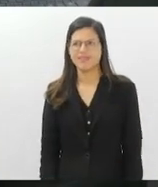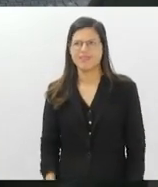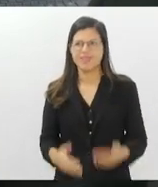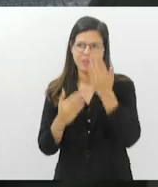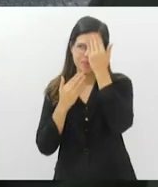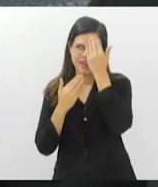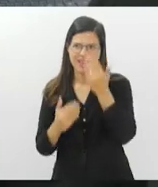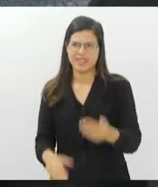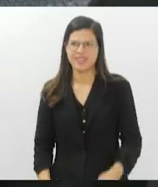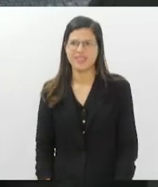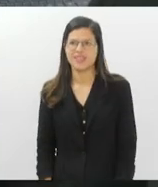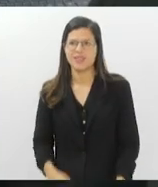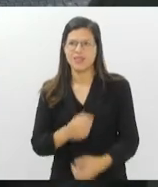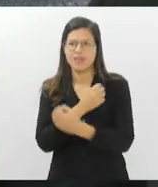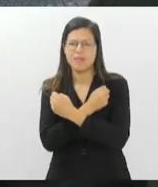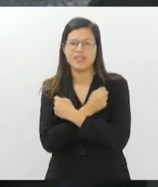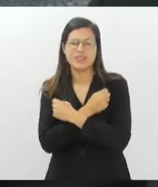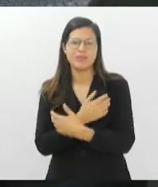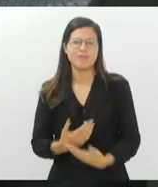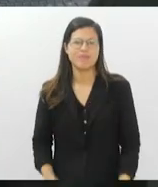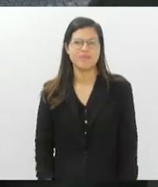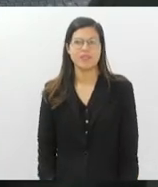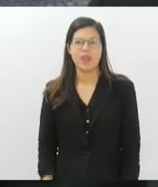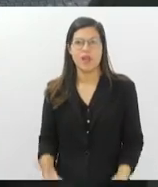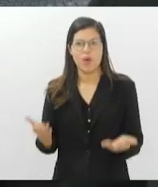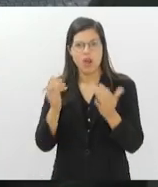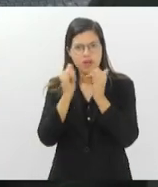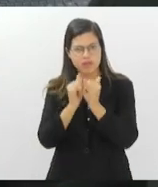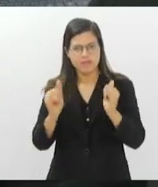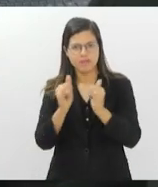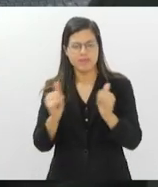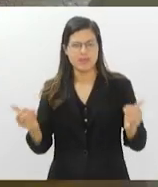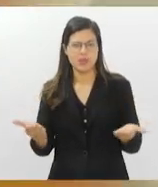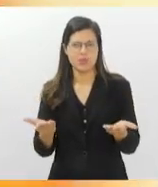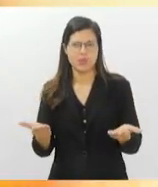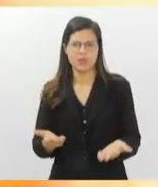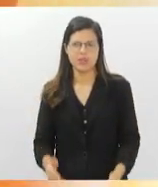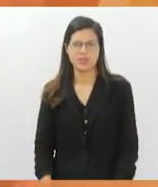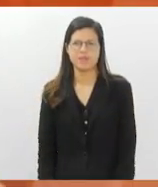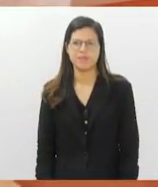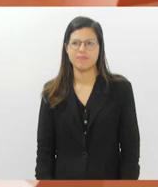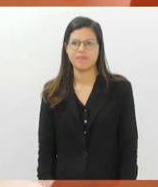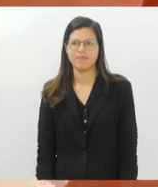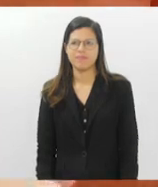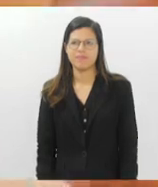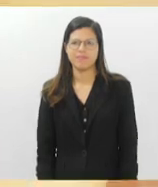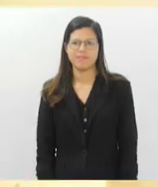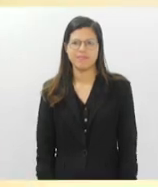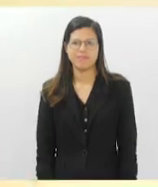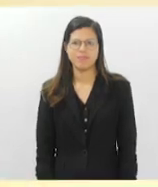hein? Um abraço para você. Vamos ao nosso giro de notícias de hoje.